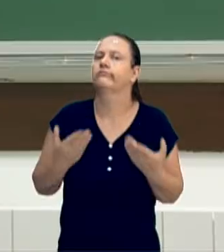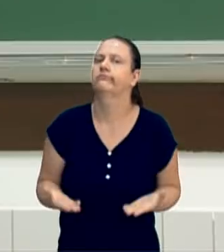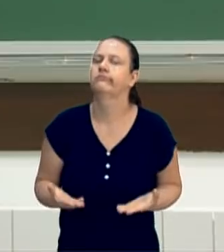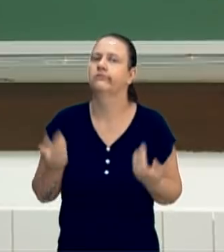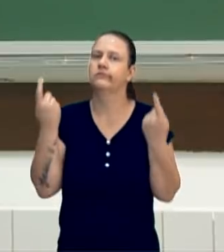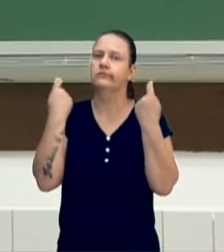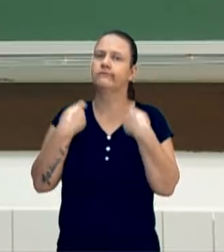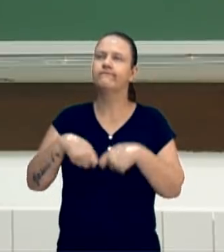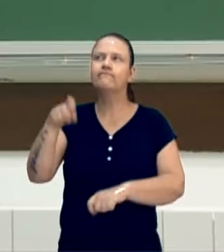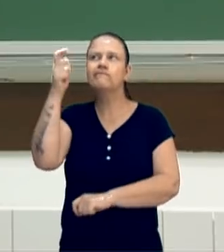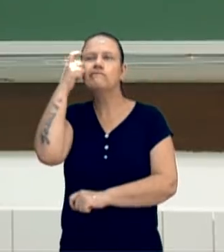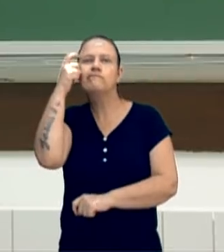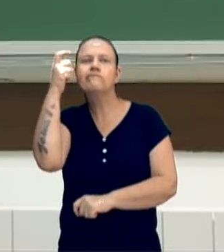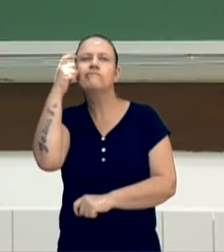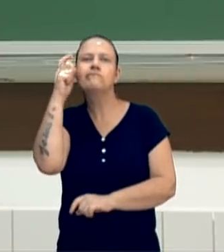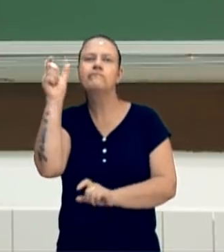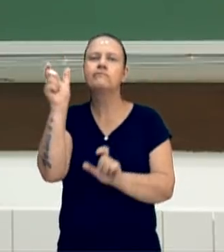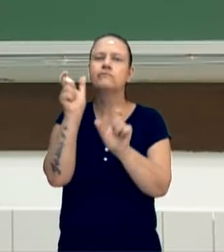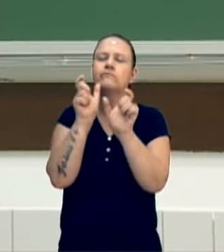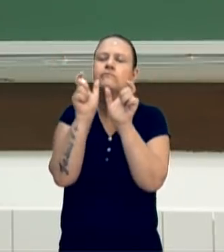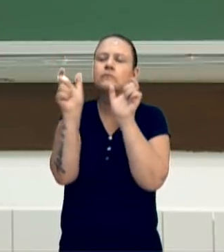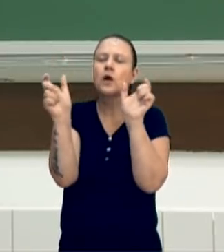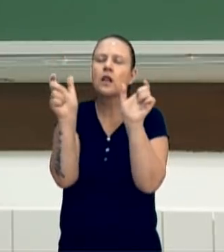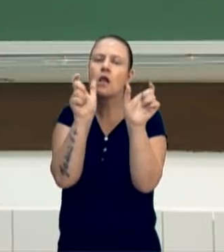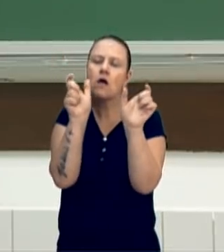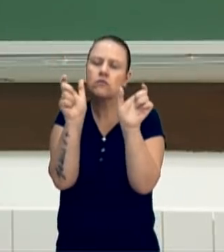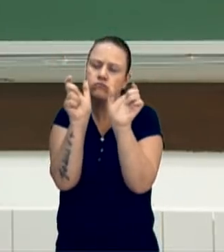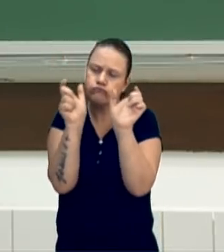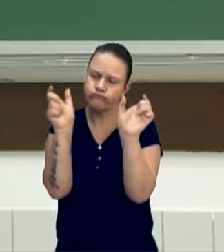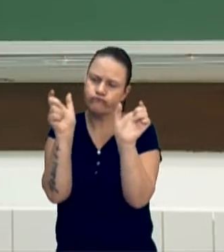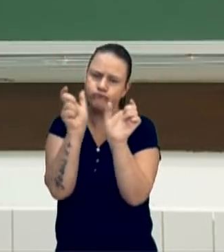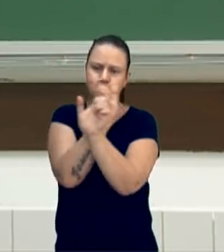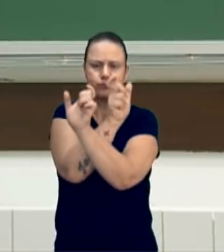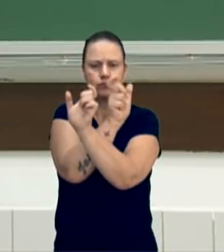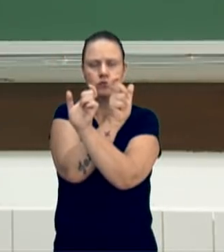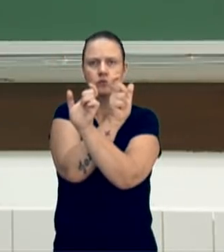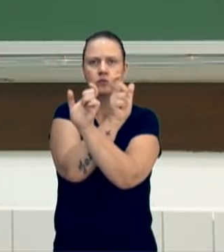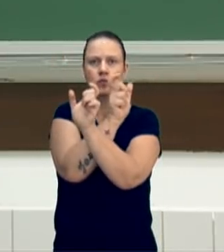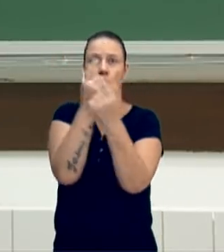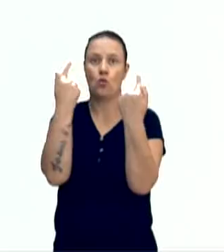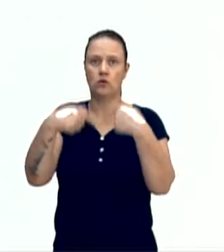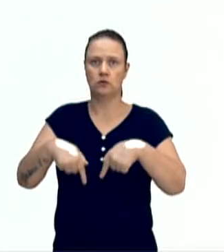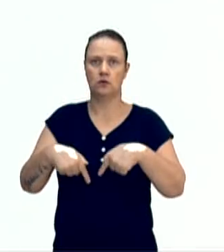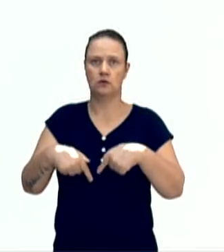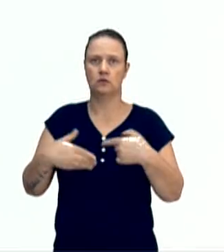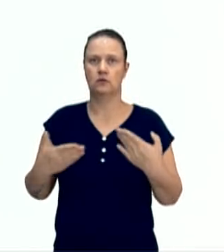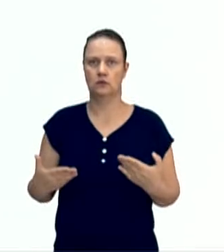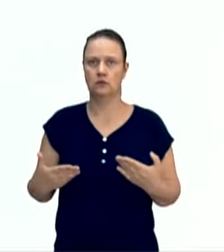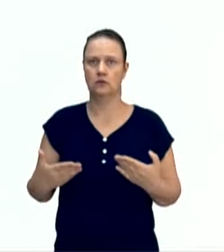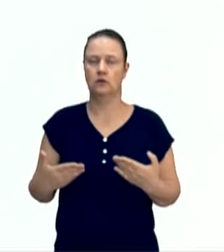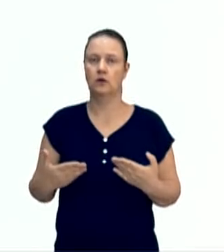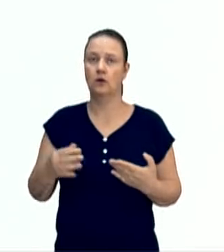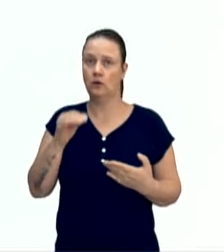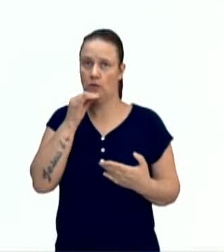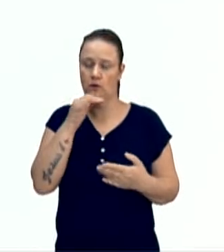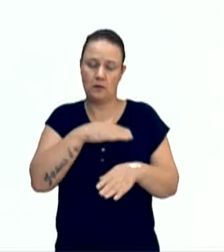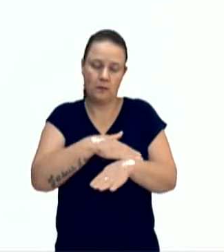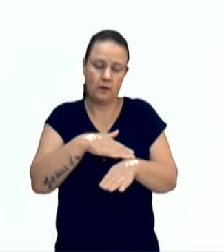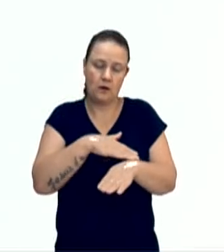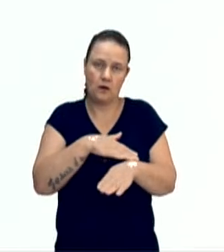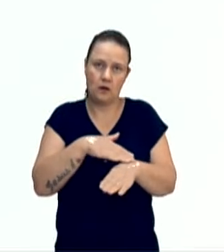vocês precisam pensar em palavras que têm sentidos opostos. Aí vamos pegar ali, olha lá. Pele e